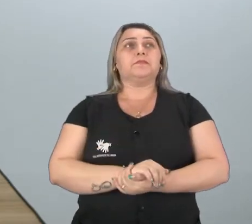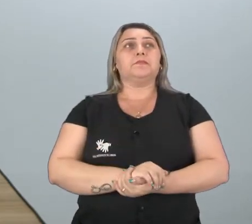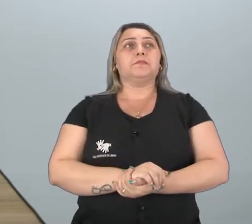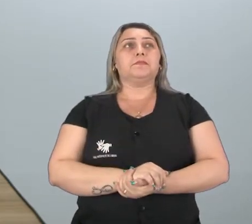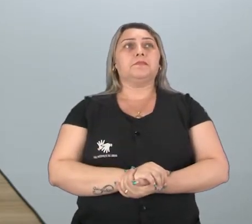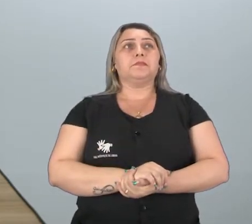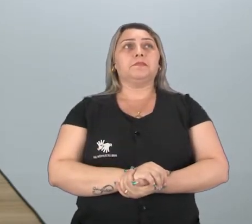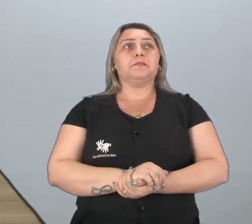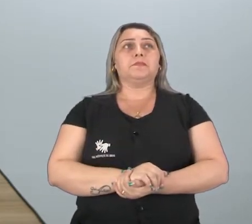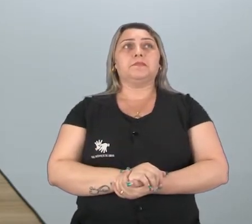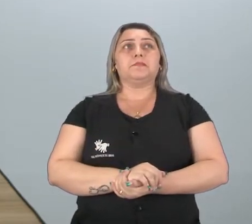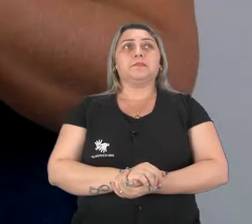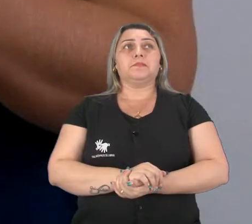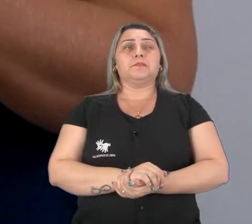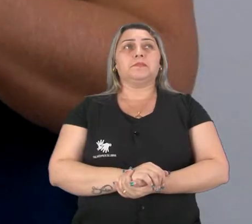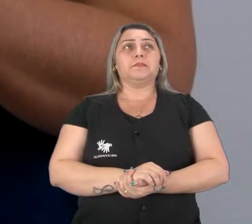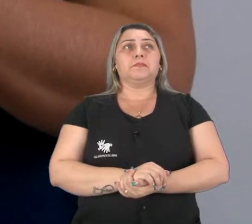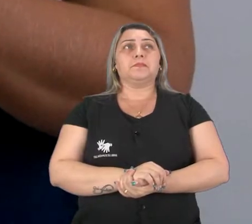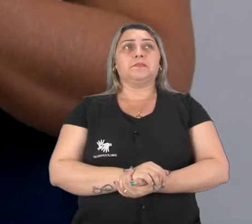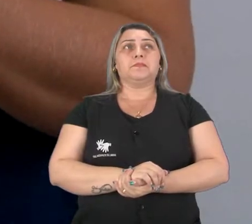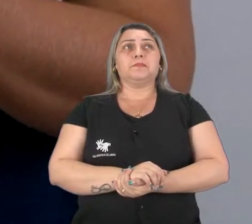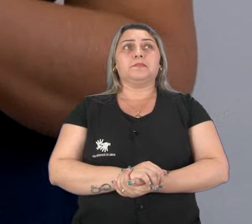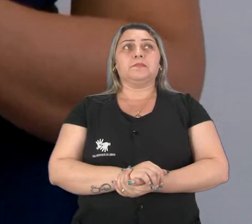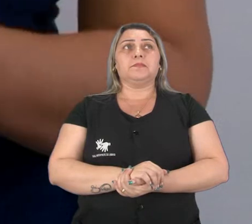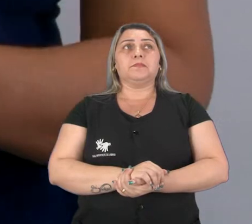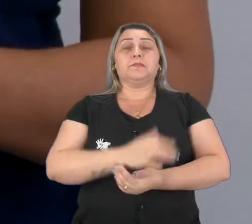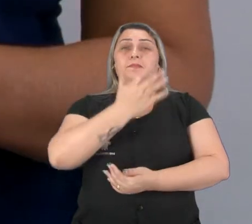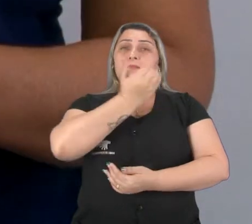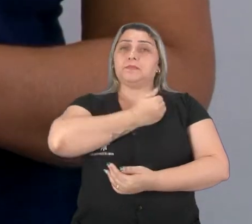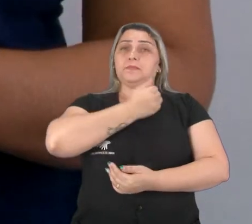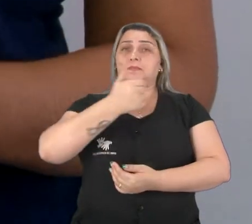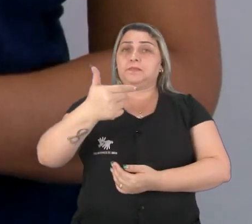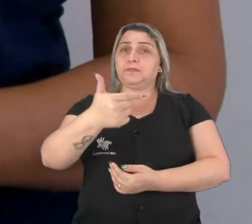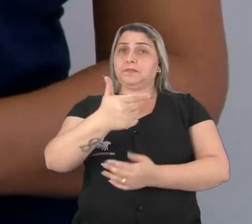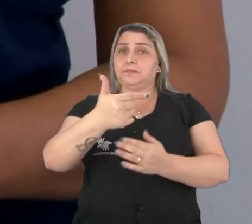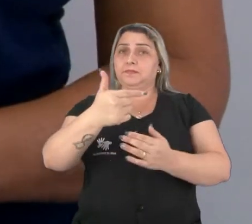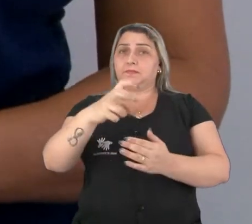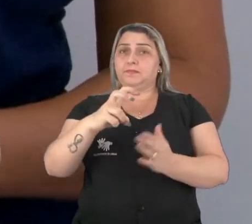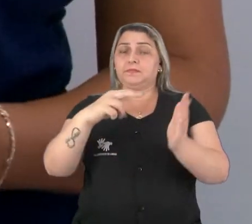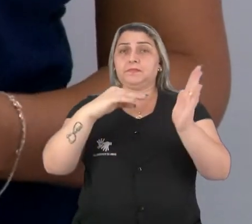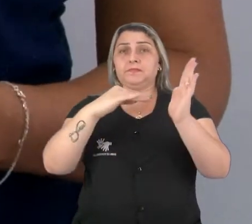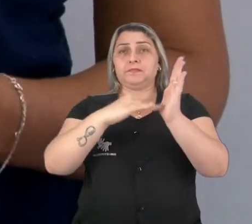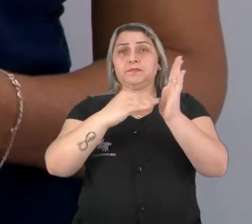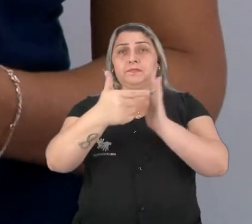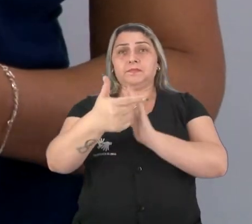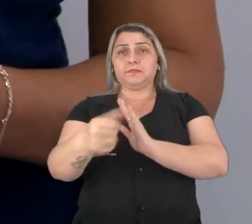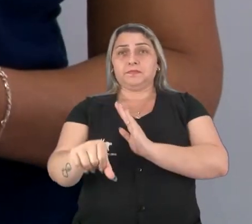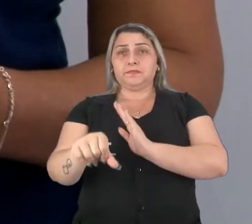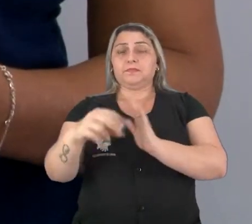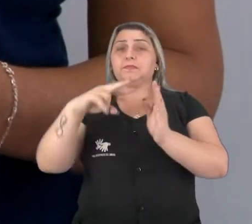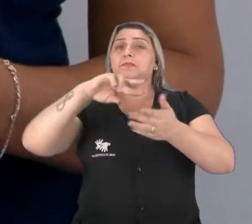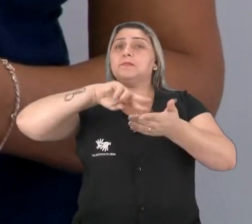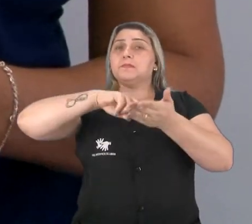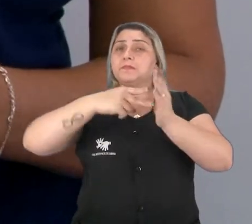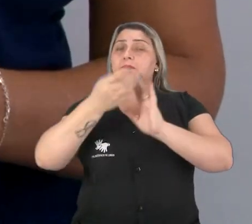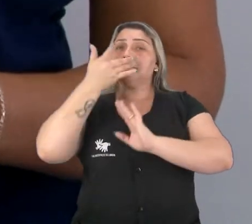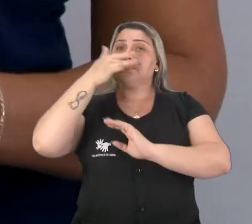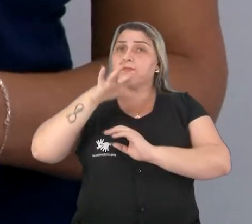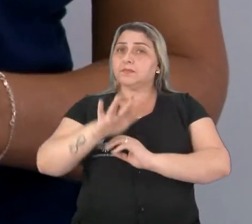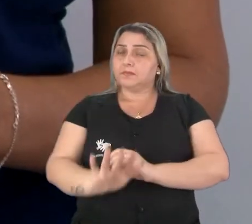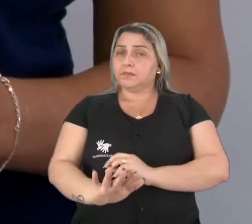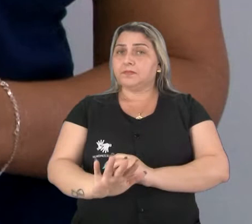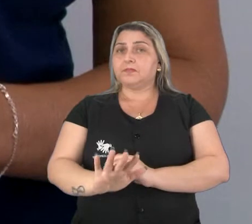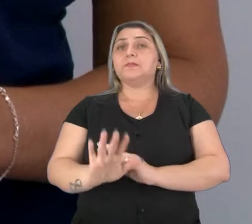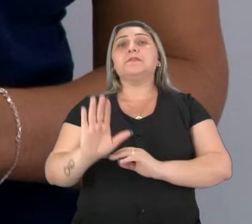meia aqui, olha, ela vai do número 25 até o 29. Significa que